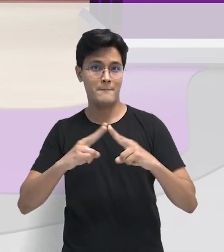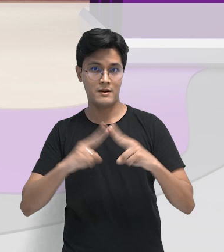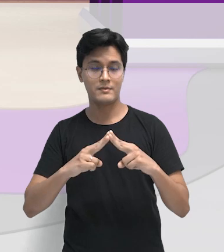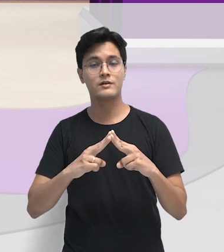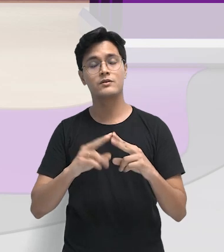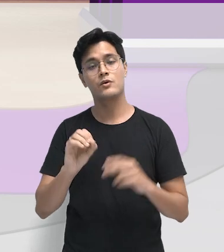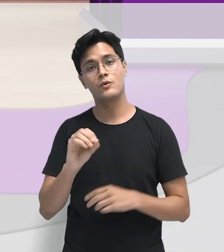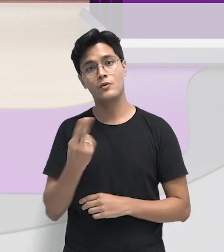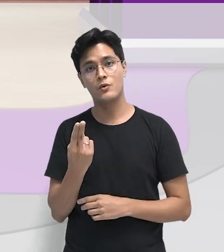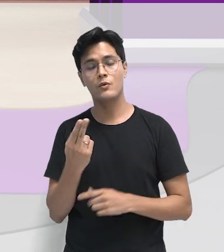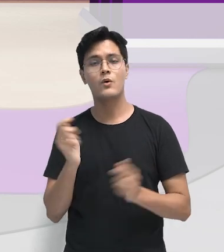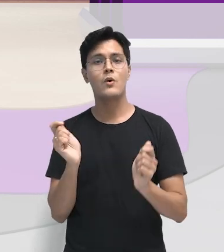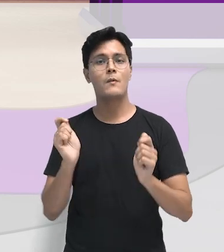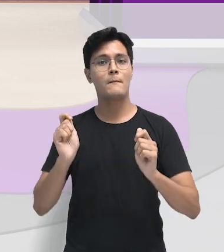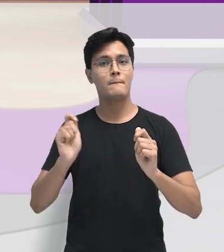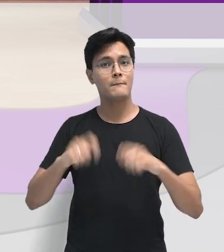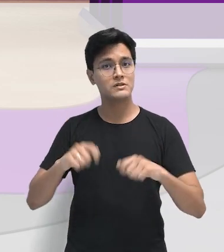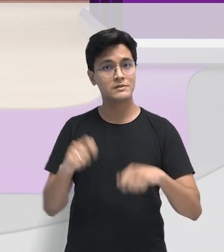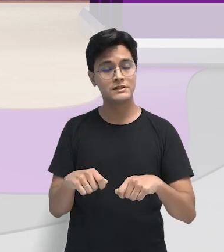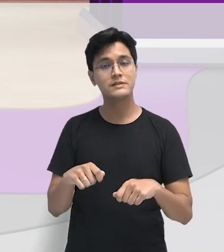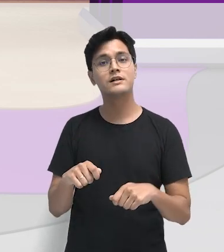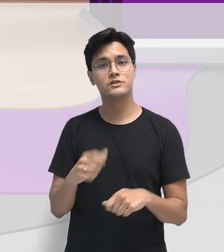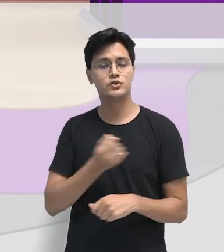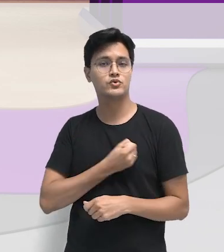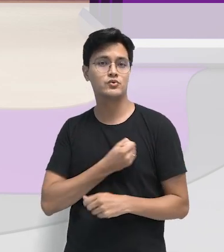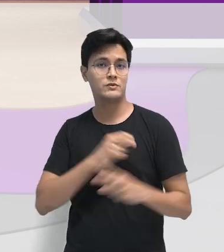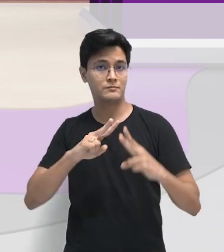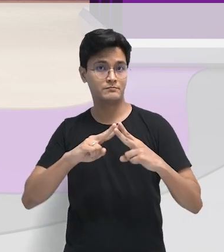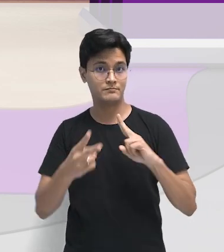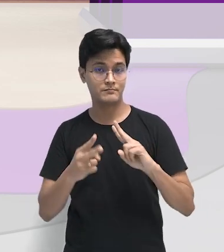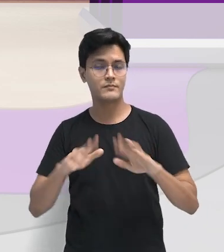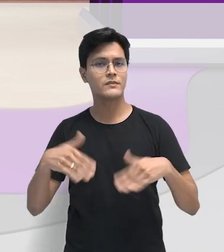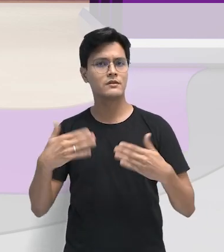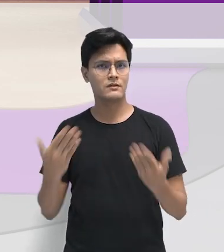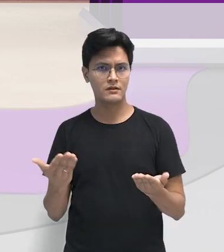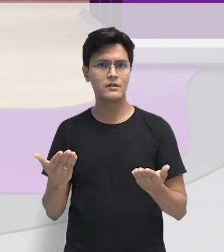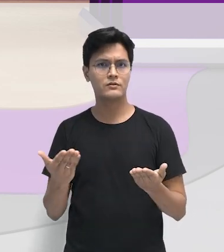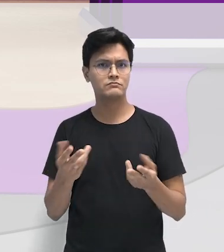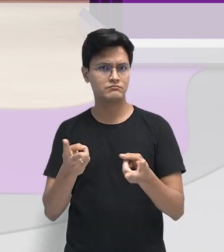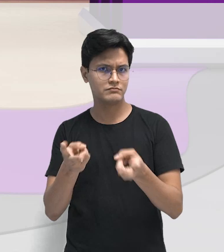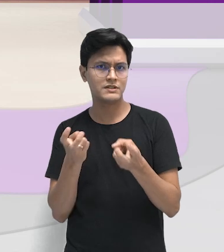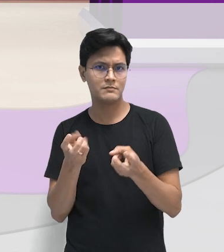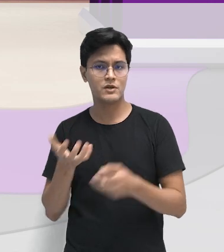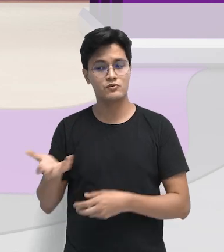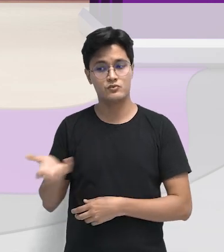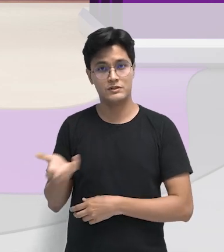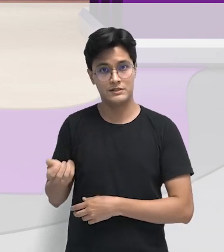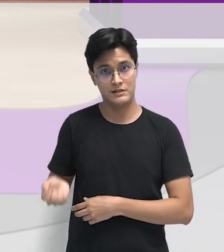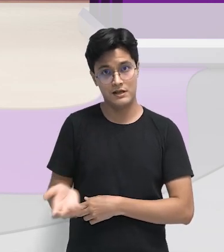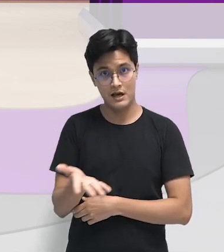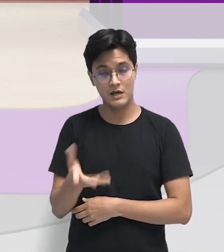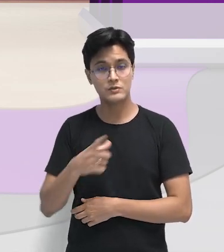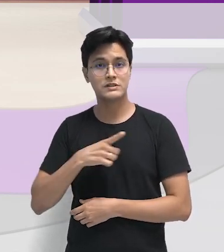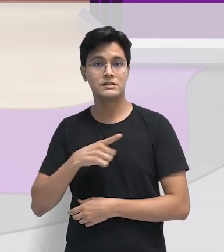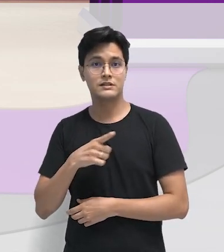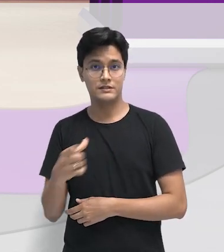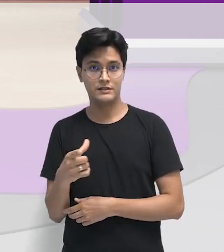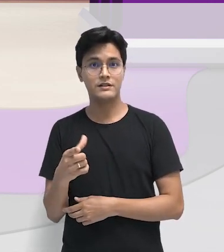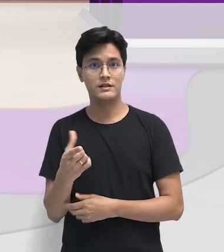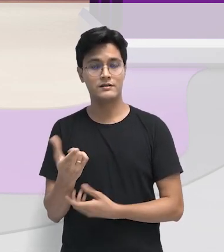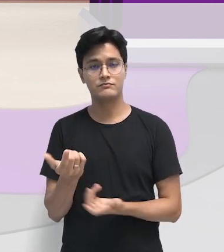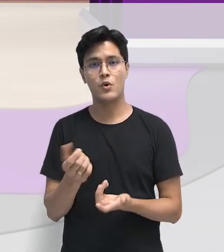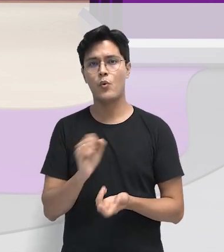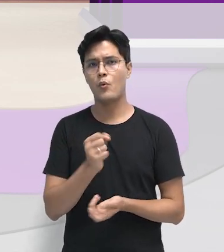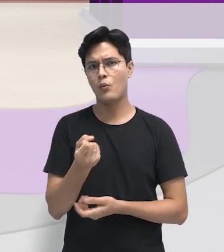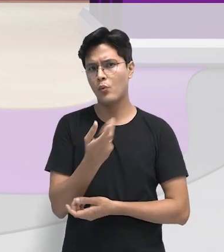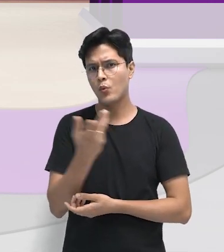as chances de obter um número ímpar? Então, vocês verificaram ali que ele tem a mesma chance de